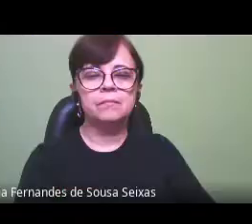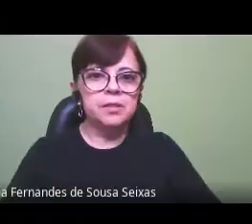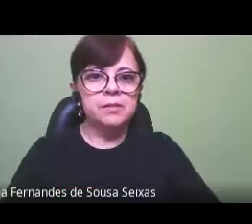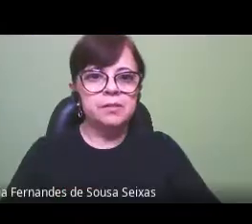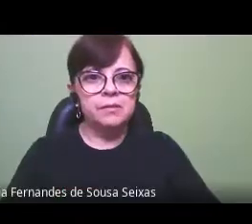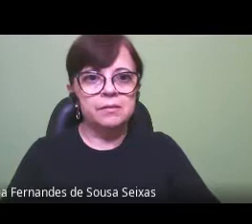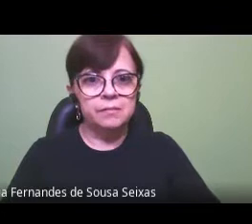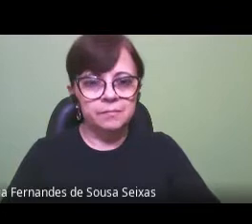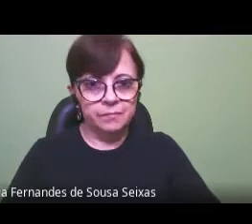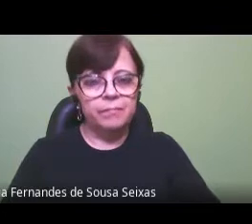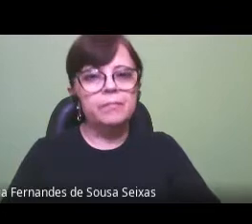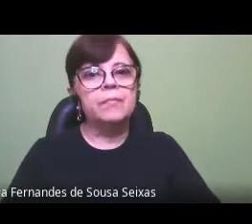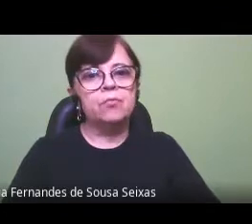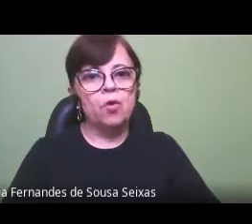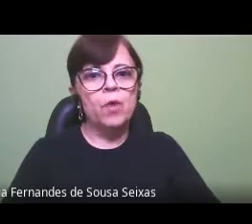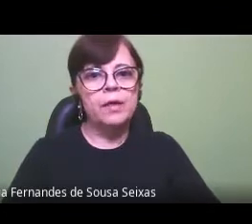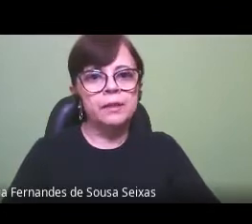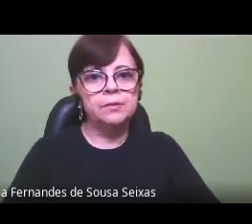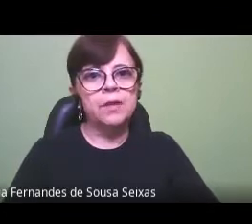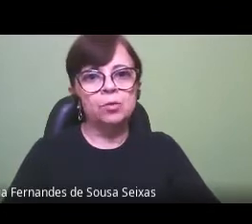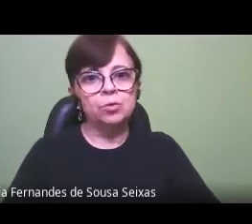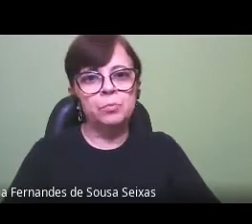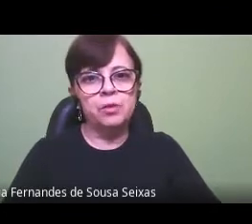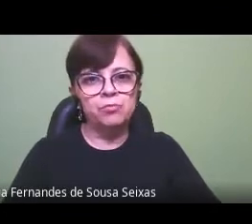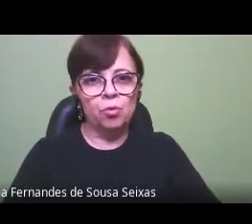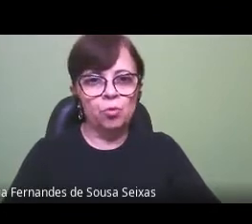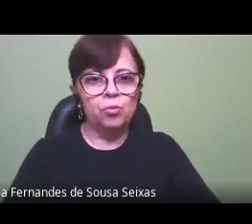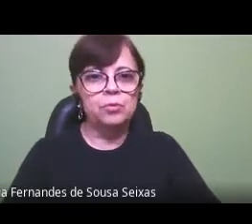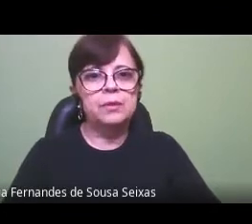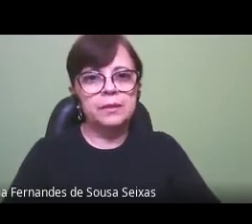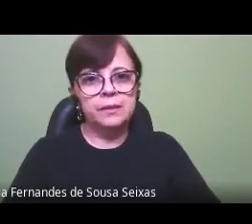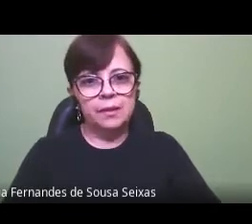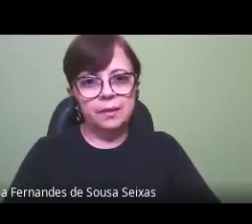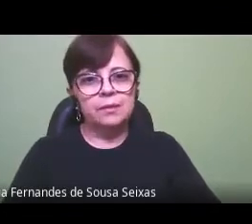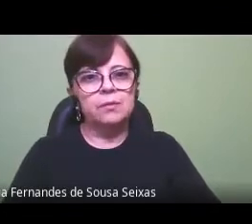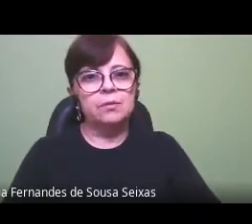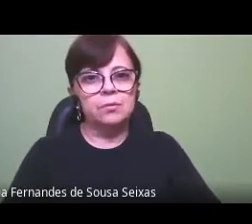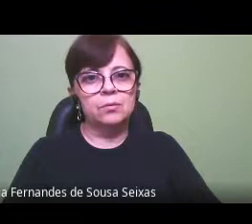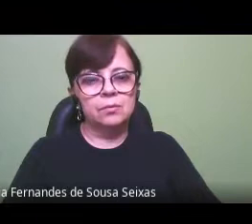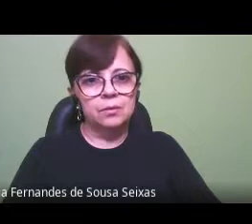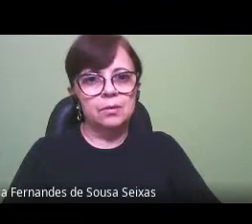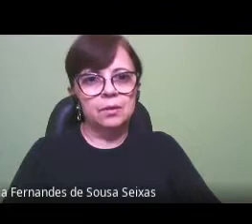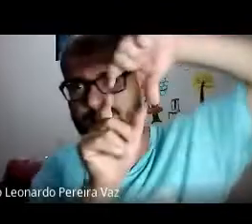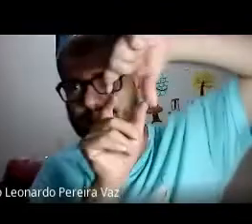Eu fiz com um aluno que me enviou.